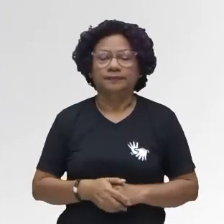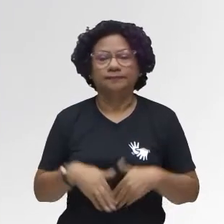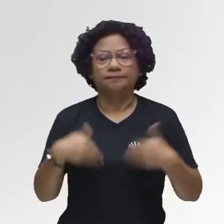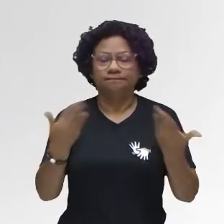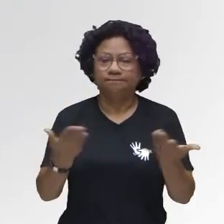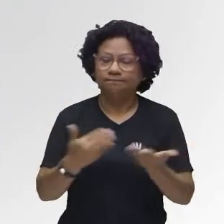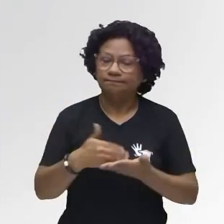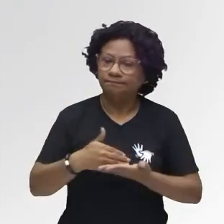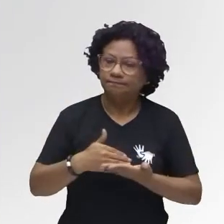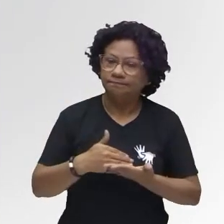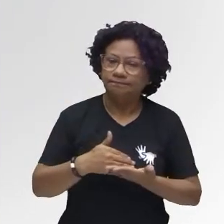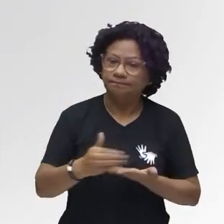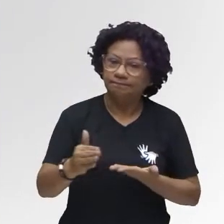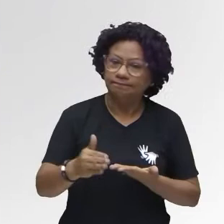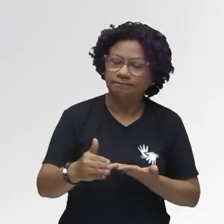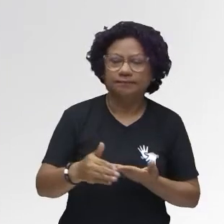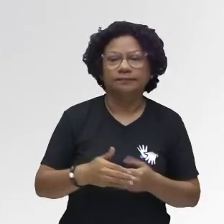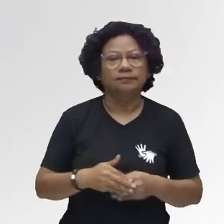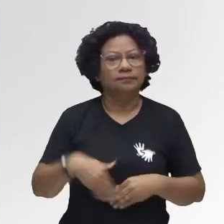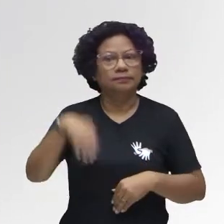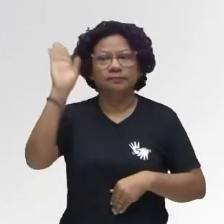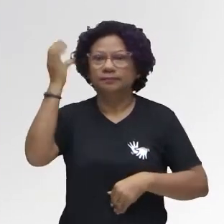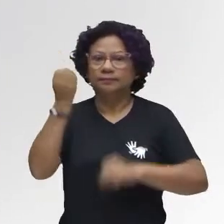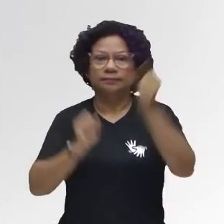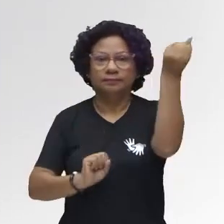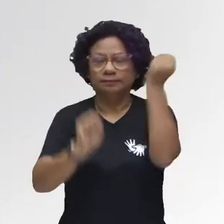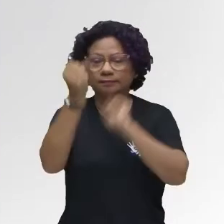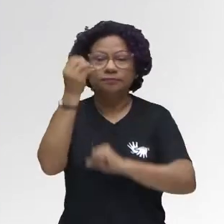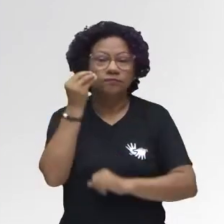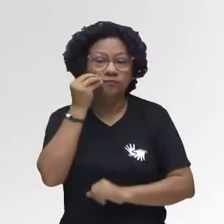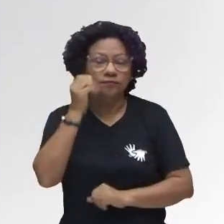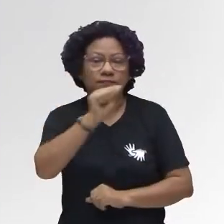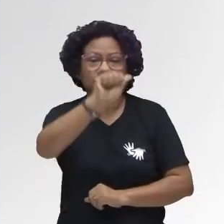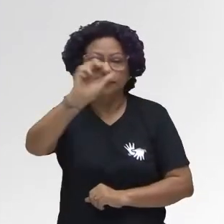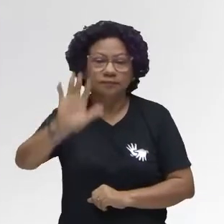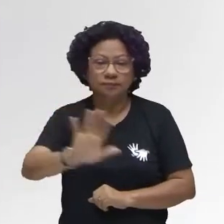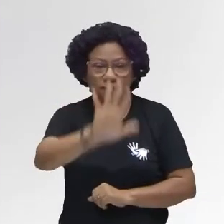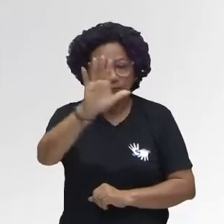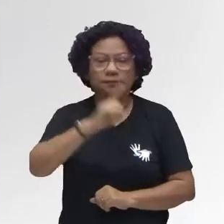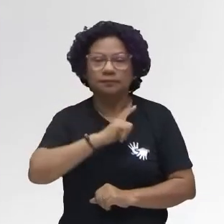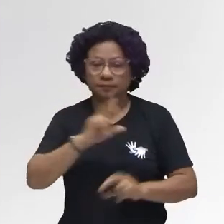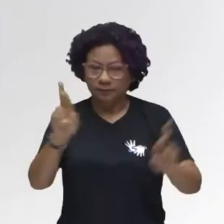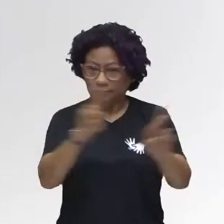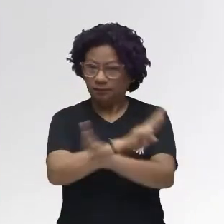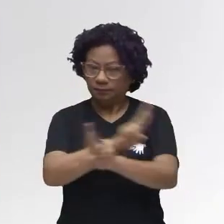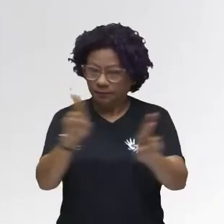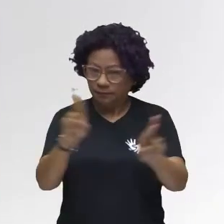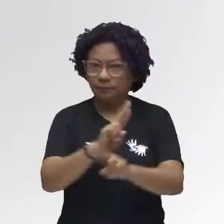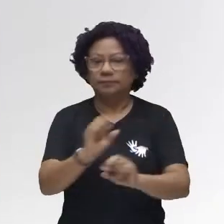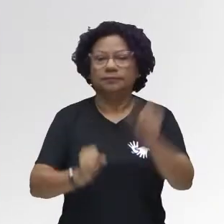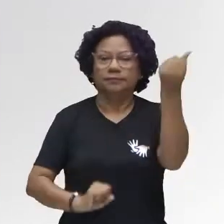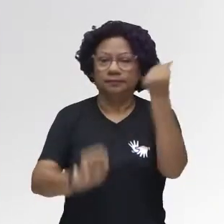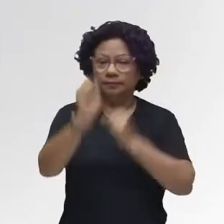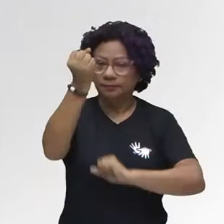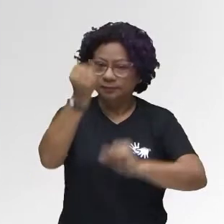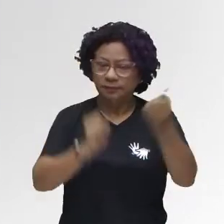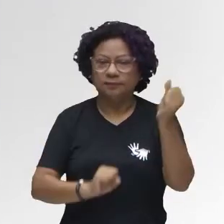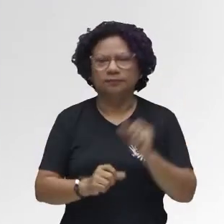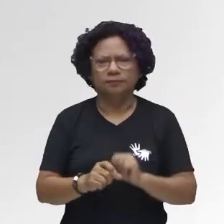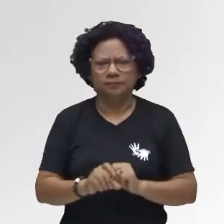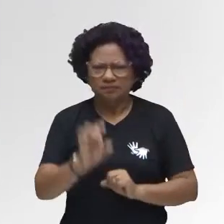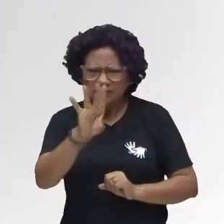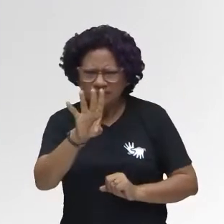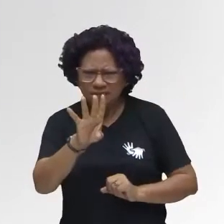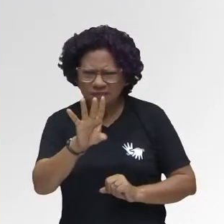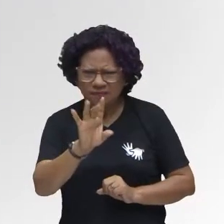para a gente, é só saber disso? Então, todas as imagens que vão aparecer aqui estão relacionadas à indústria. Sim, mas a indústria não é só isso.